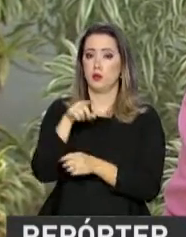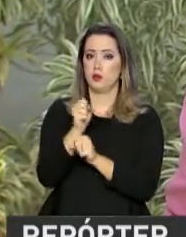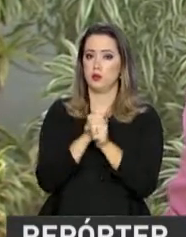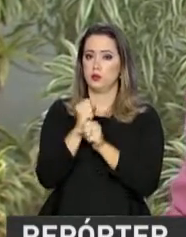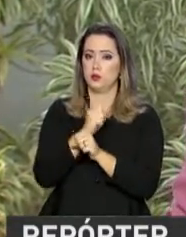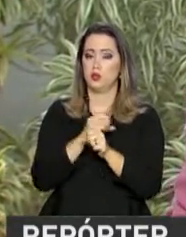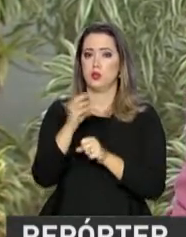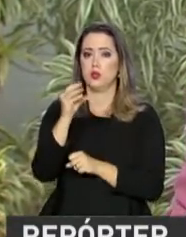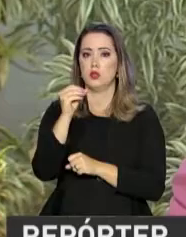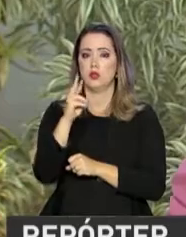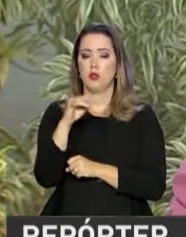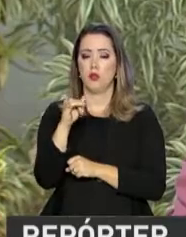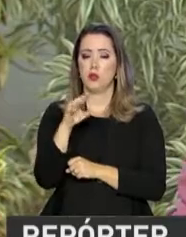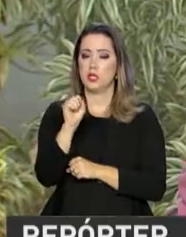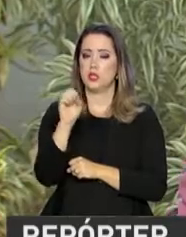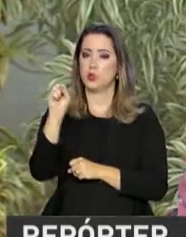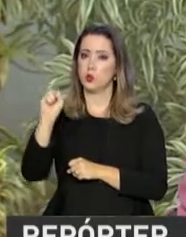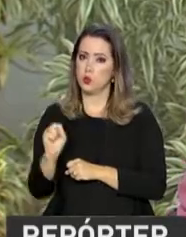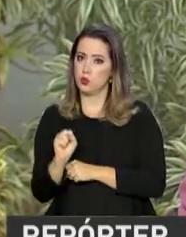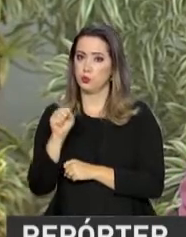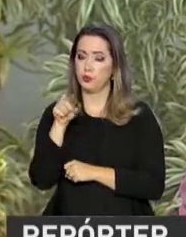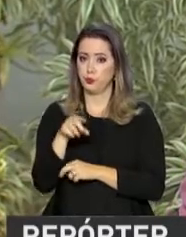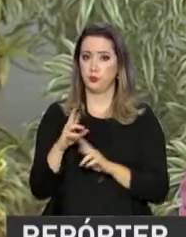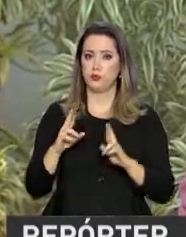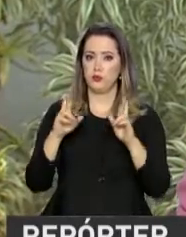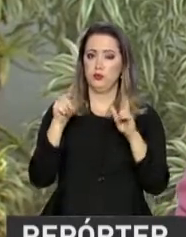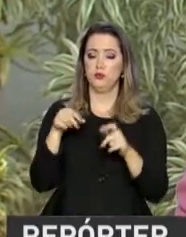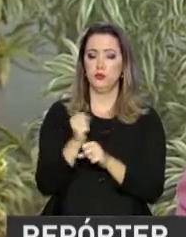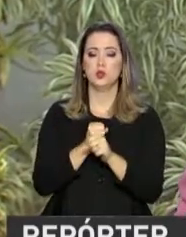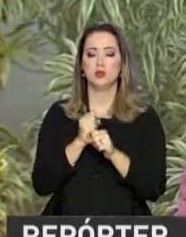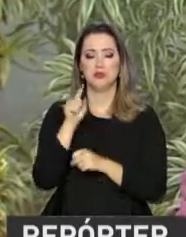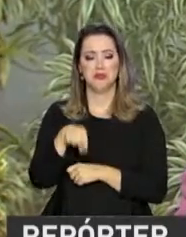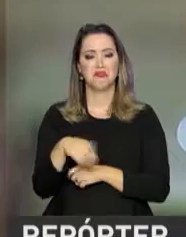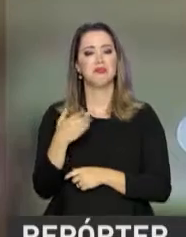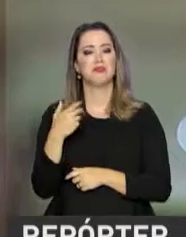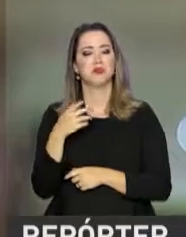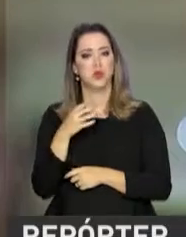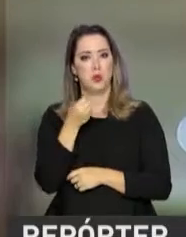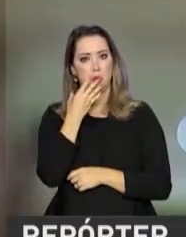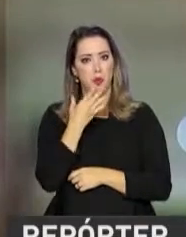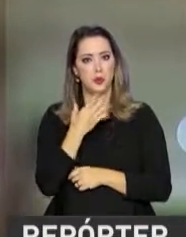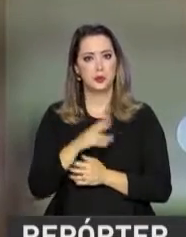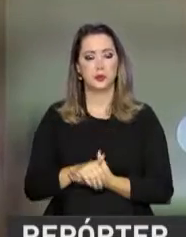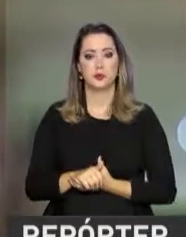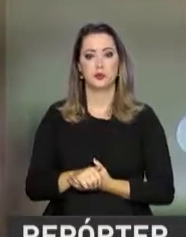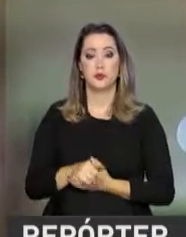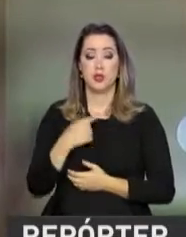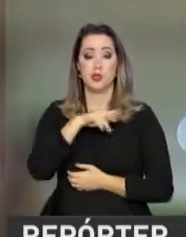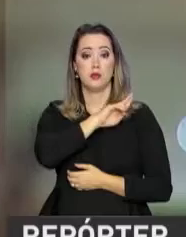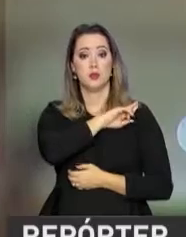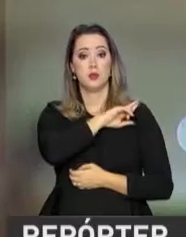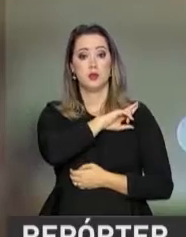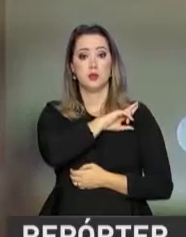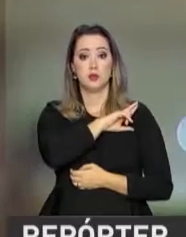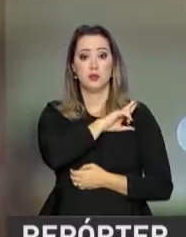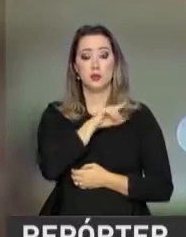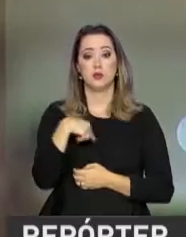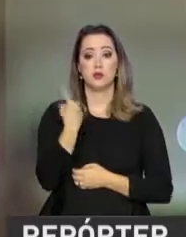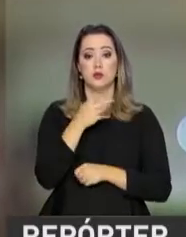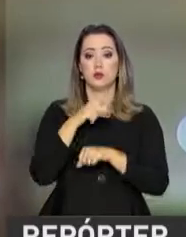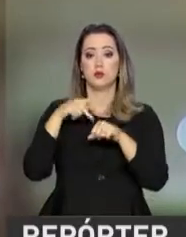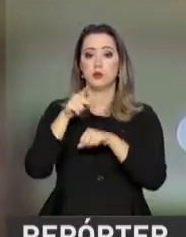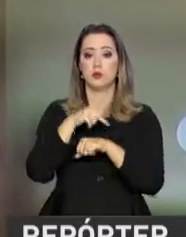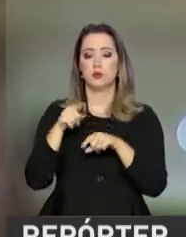ano na coréia do sul ea expectativa por aqui está bem grande estarão representando o nosso país